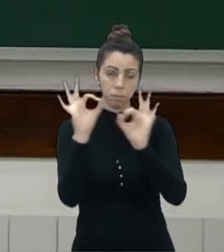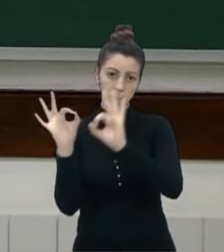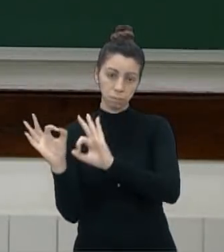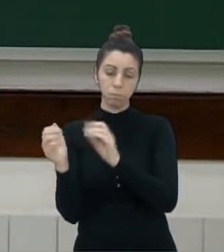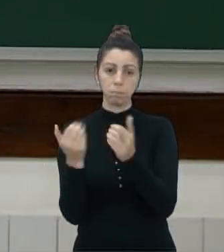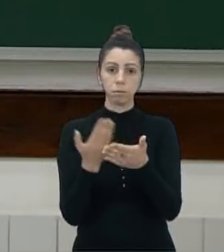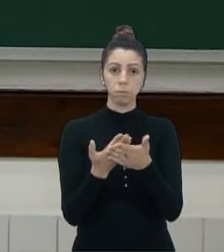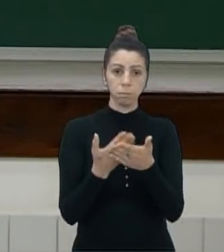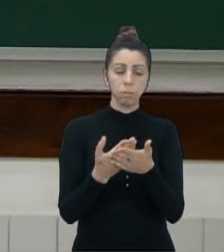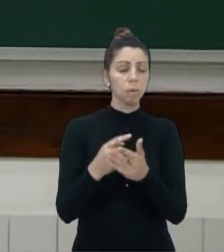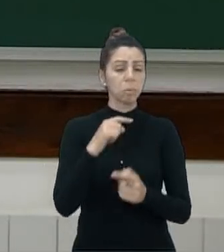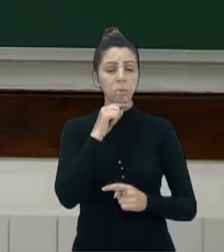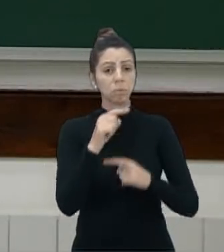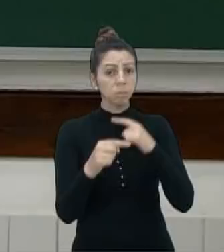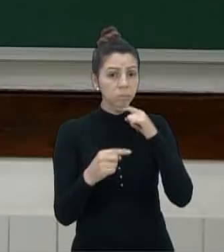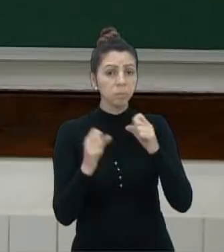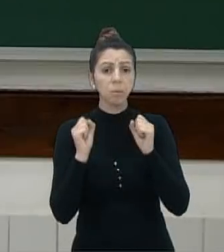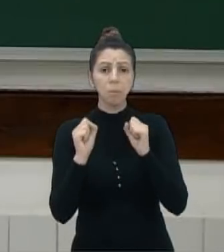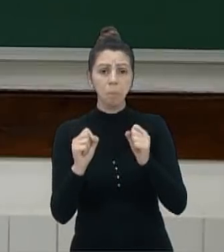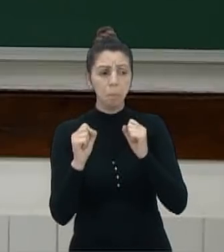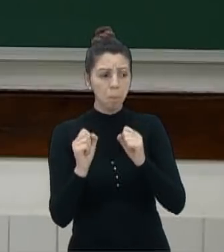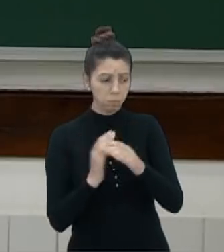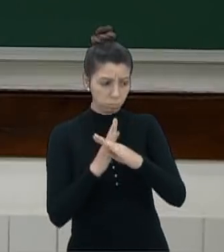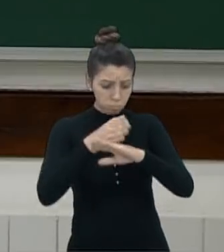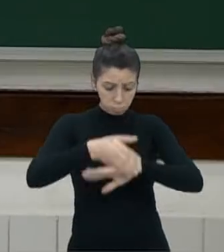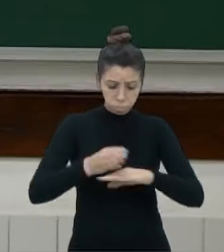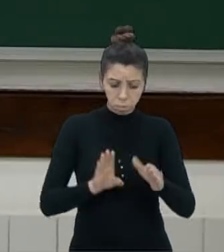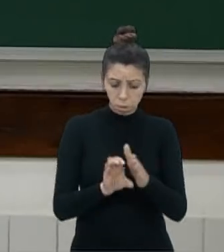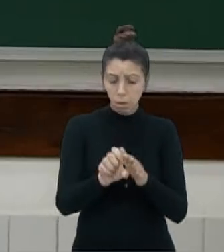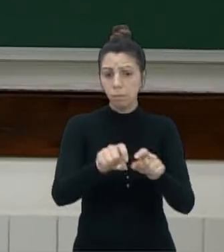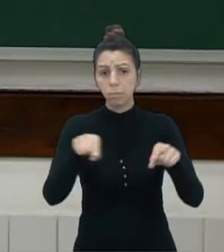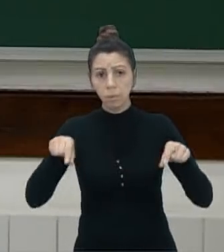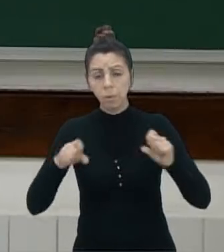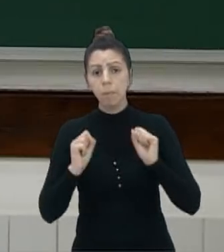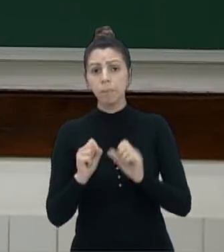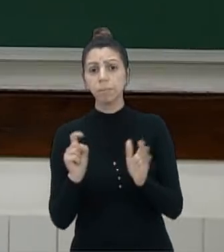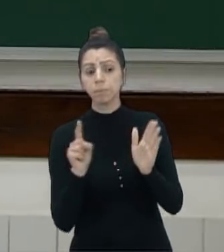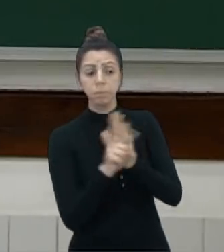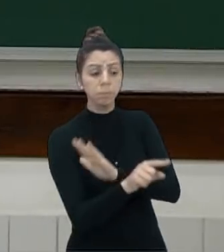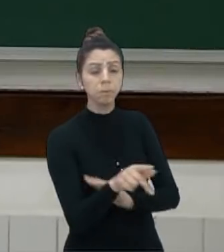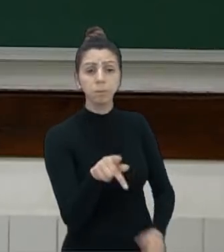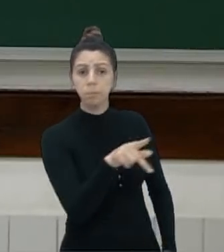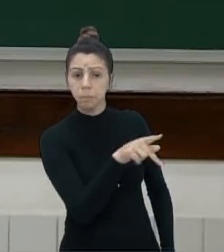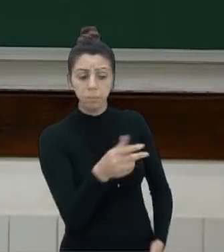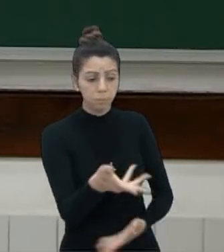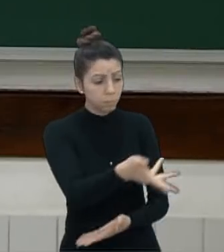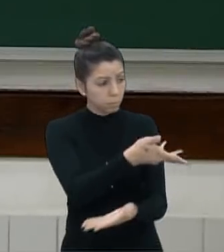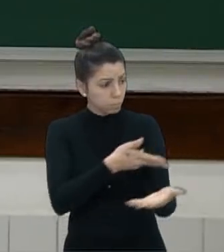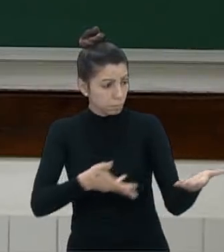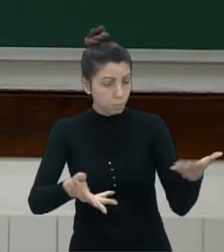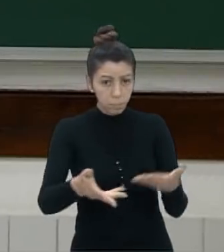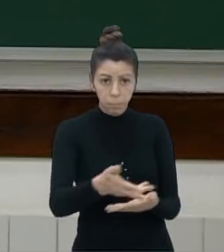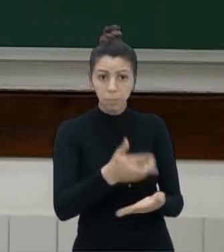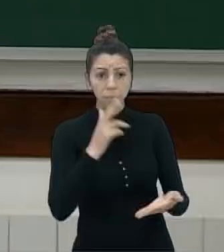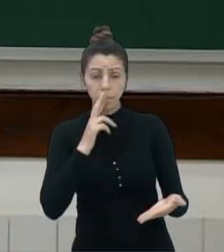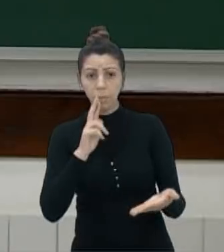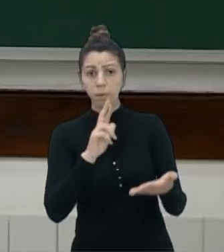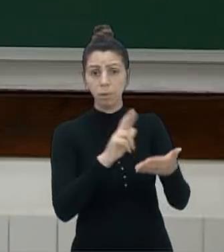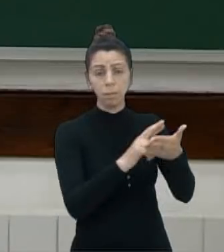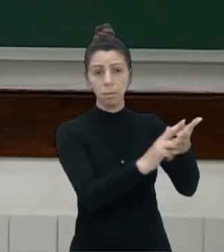Tá? Quem tiver qualquer dúvida, entre no Classroom, mande um questionamento para o seu professor, que o mais breve possível ele vai estar ali